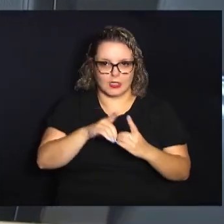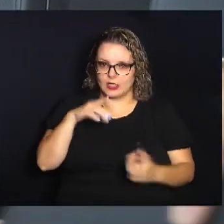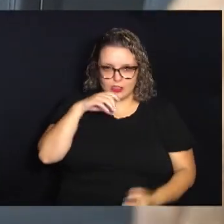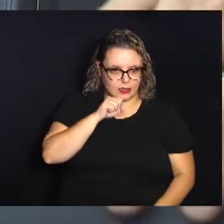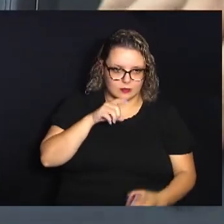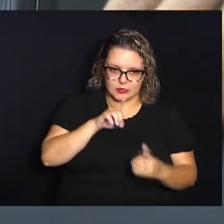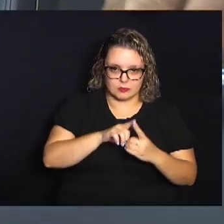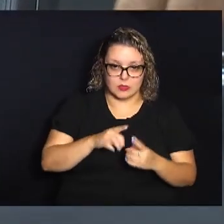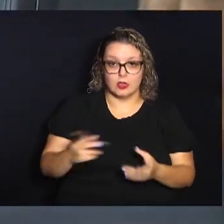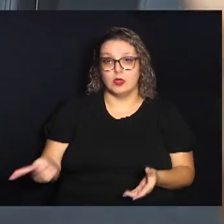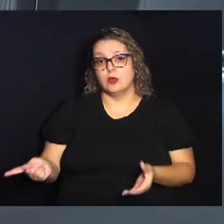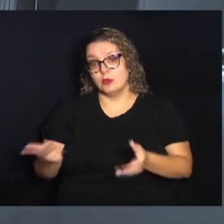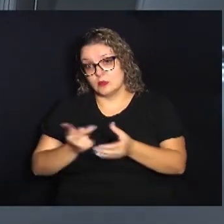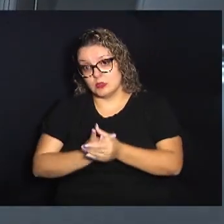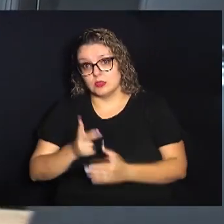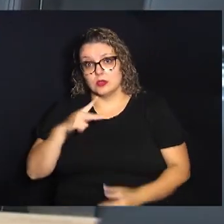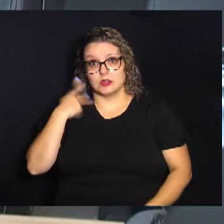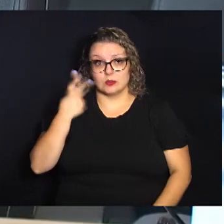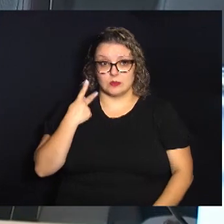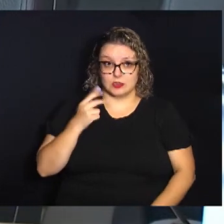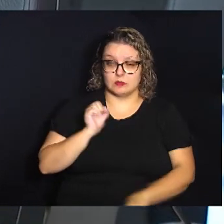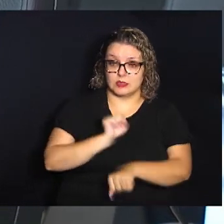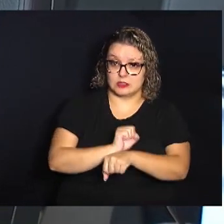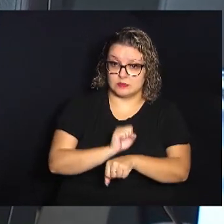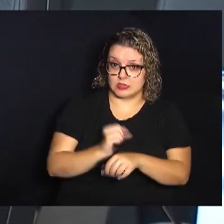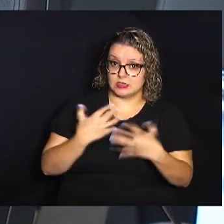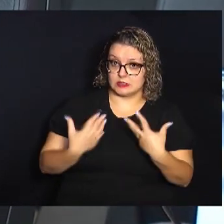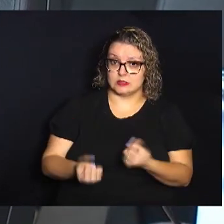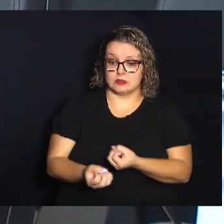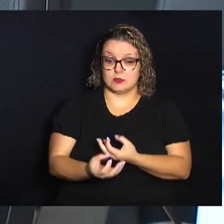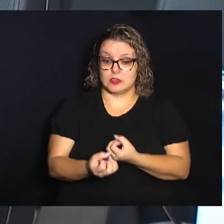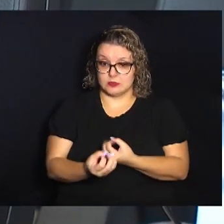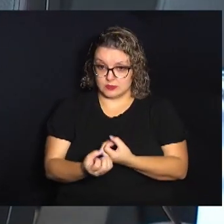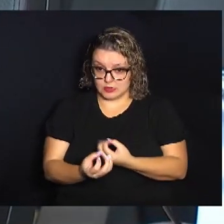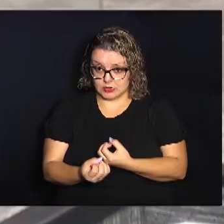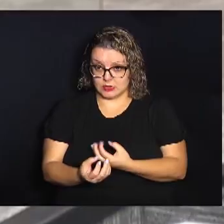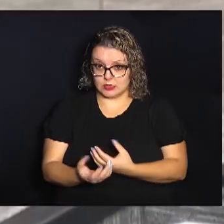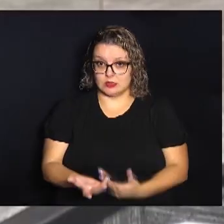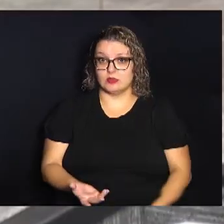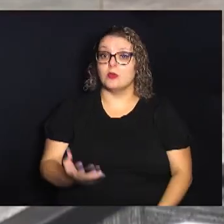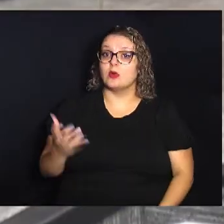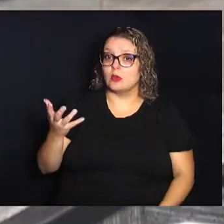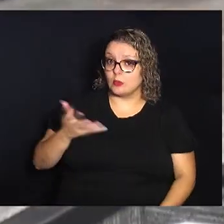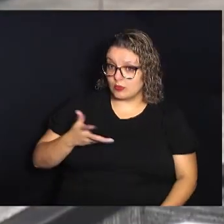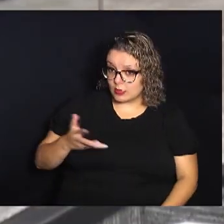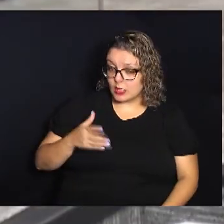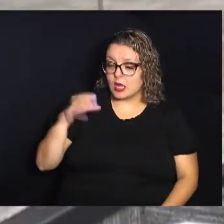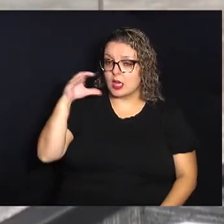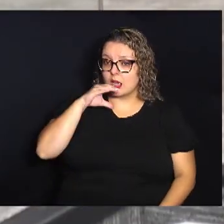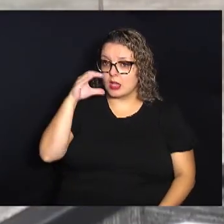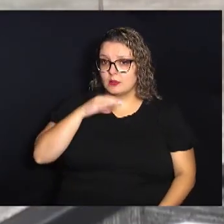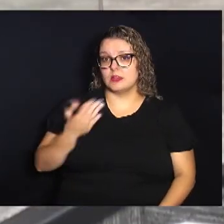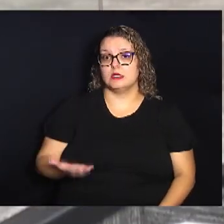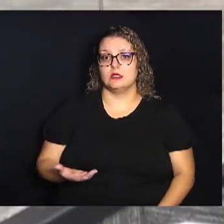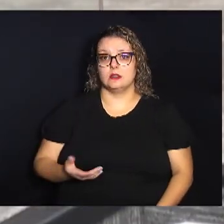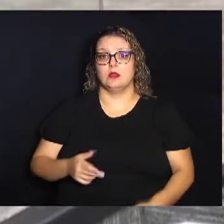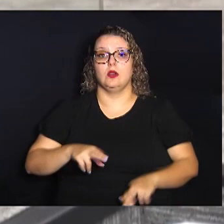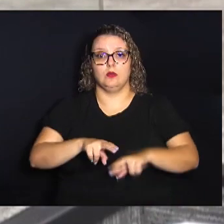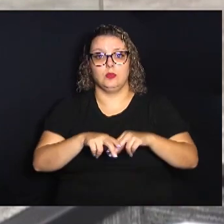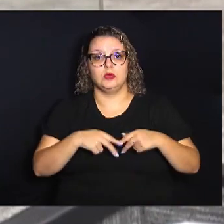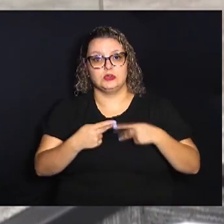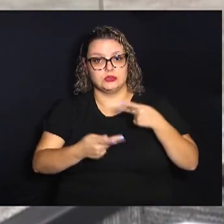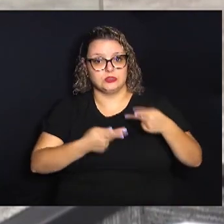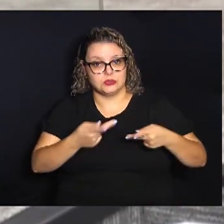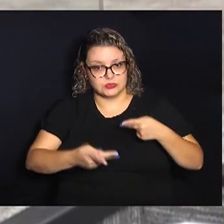Com o protocolo, o vereador espera receber as informações com celeridade. Por isso que nós fizemos esse trabalho de estar em